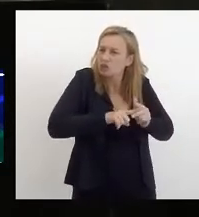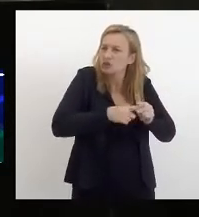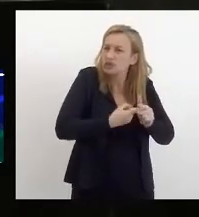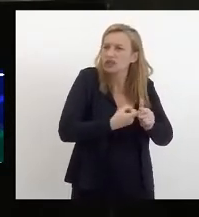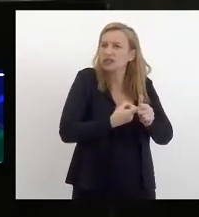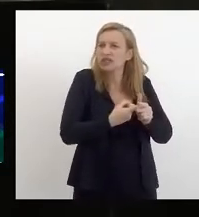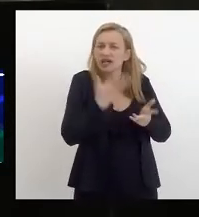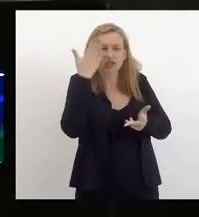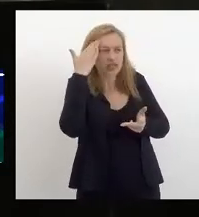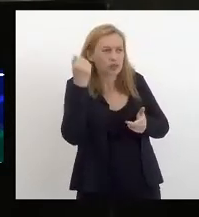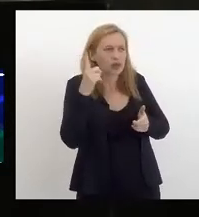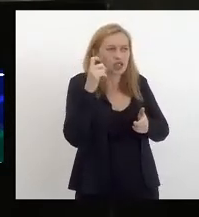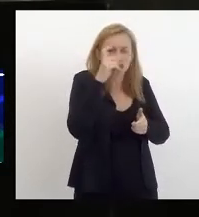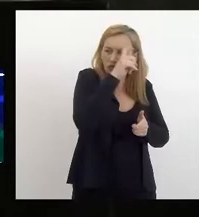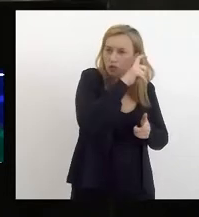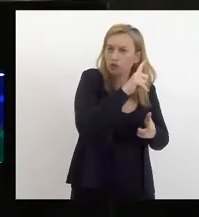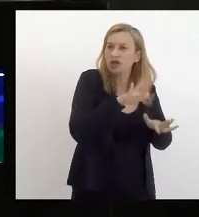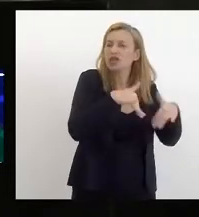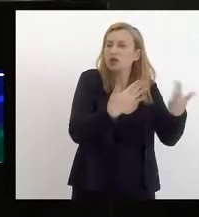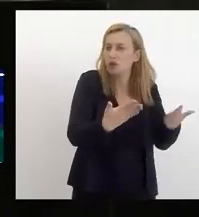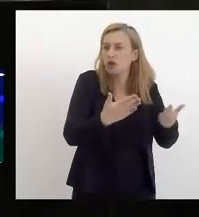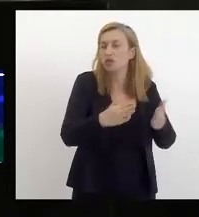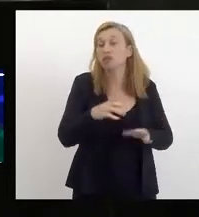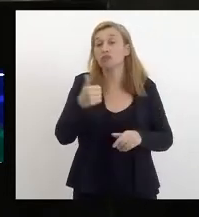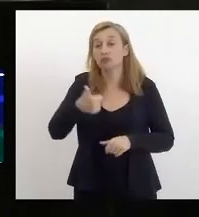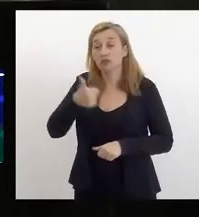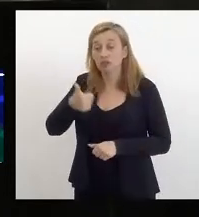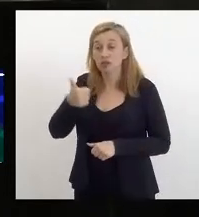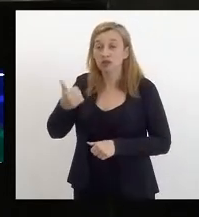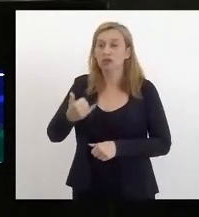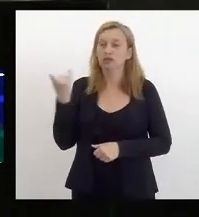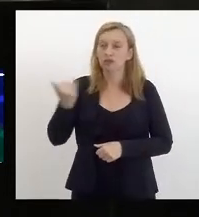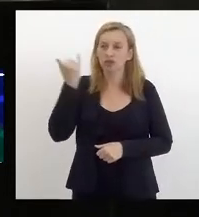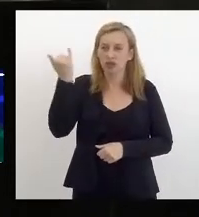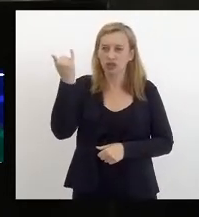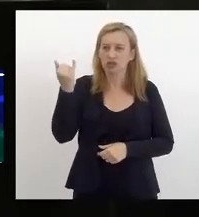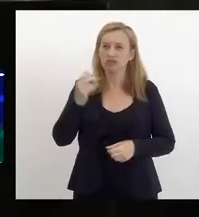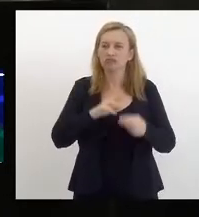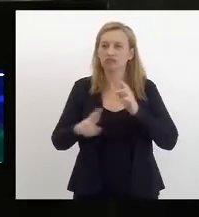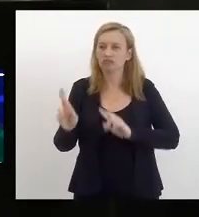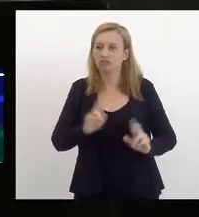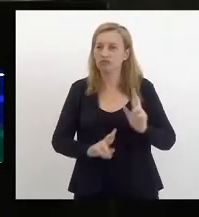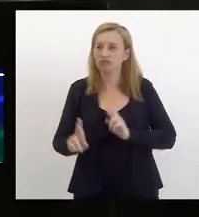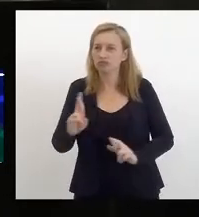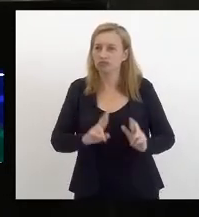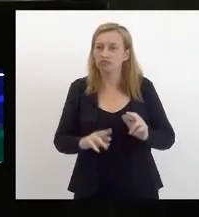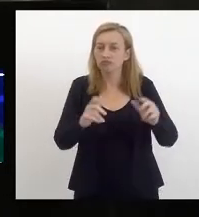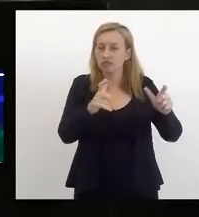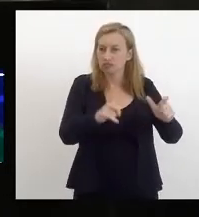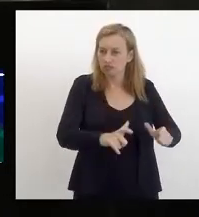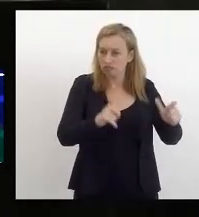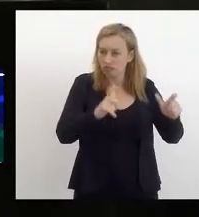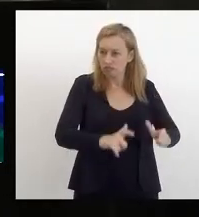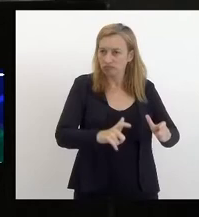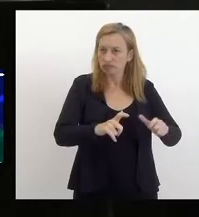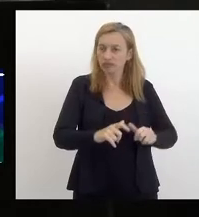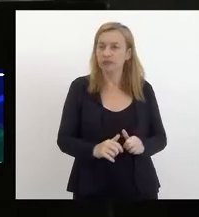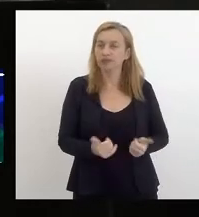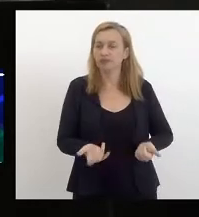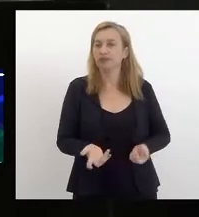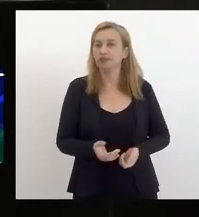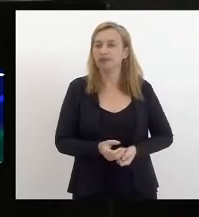digamos assim então o primeiro elemento importante é o elemento relacionado a este lugar